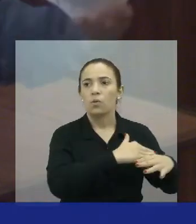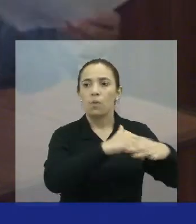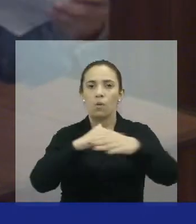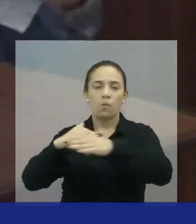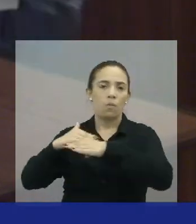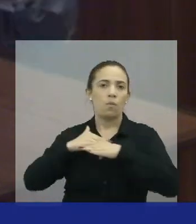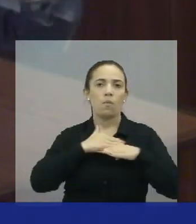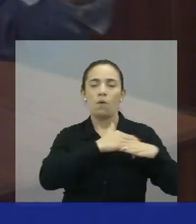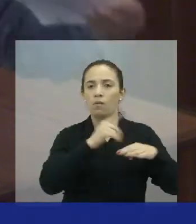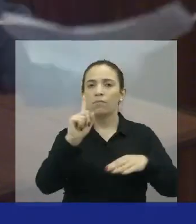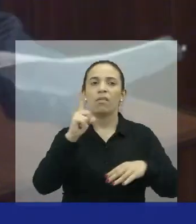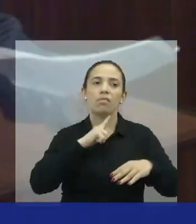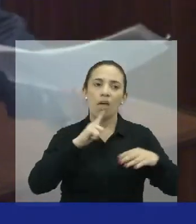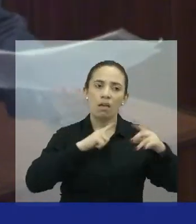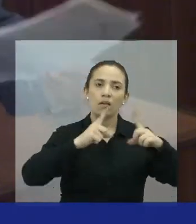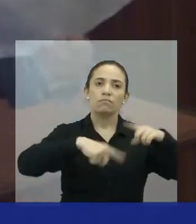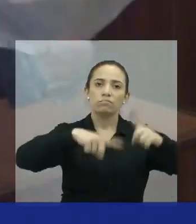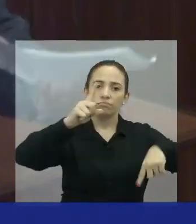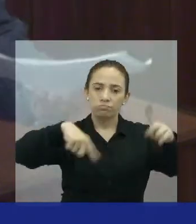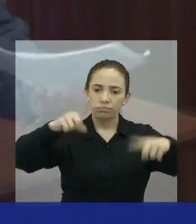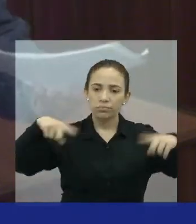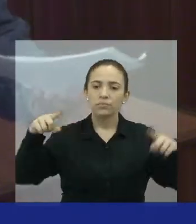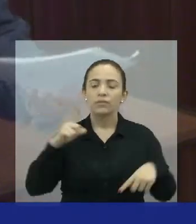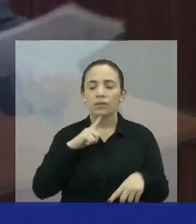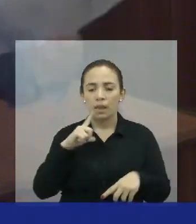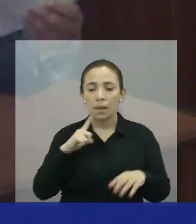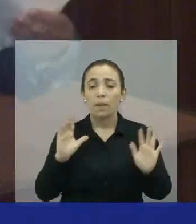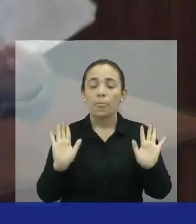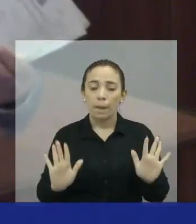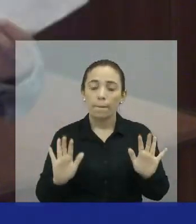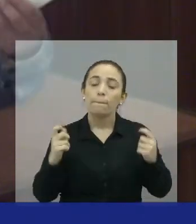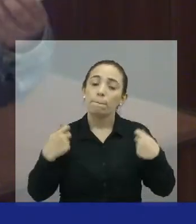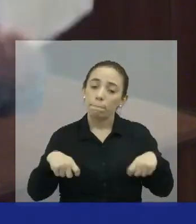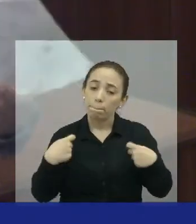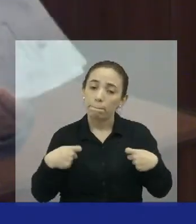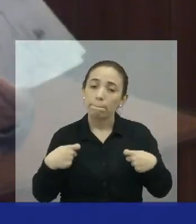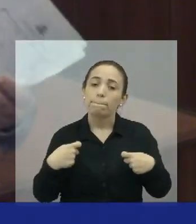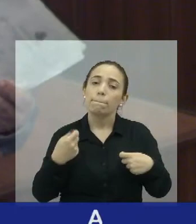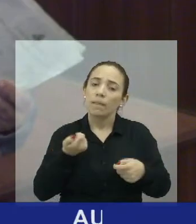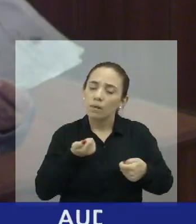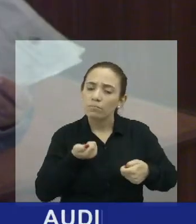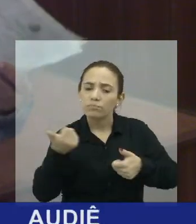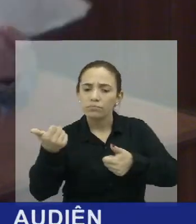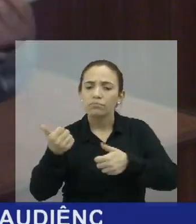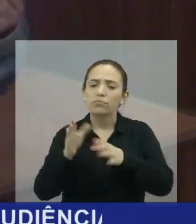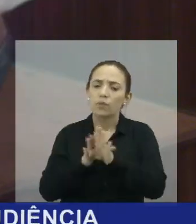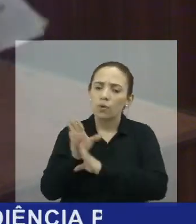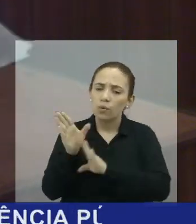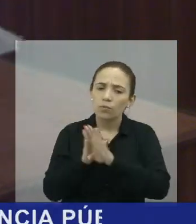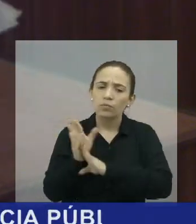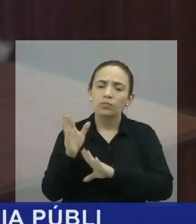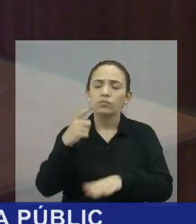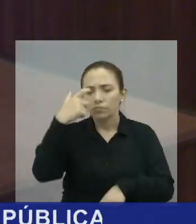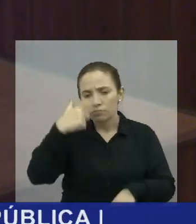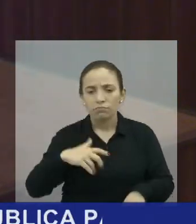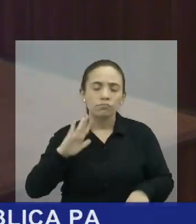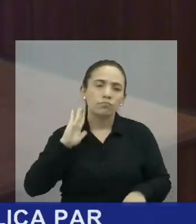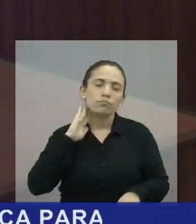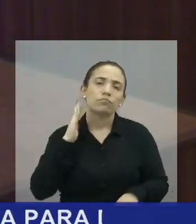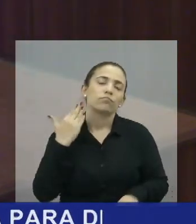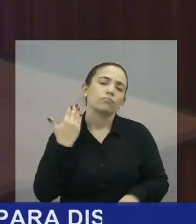maneira diferente, à medida da sua diferença, mas tem que dar oportunidade que o fiscal